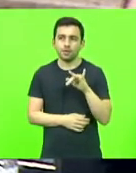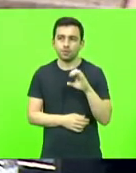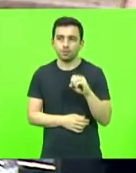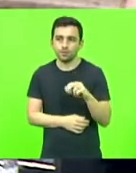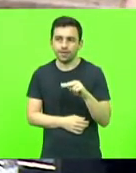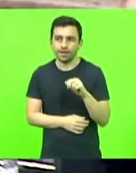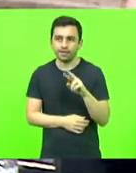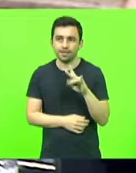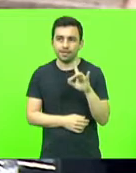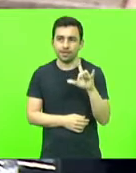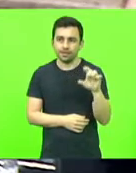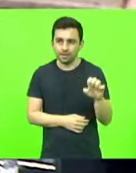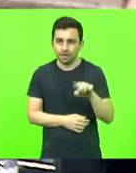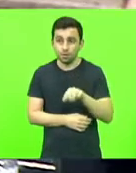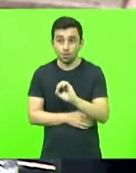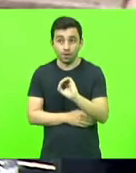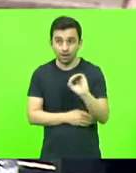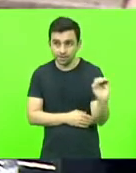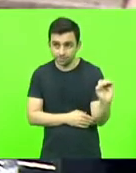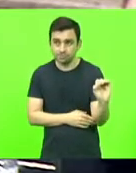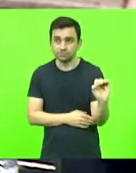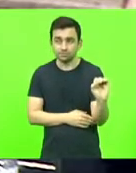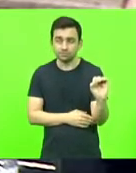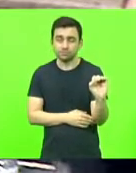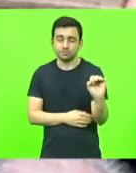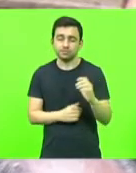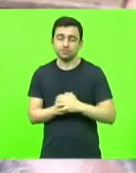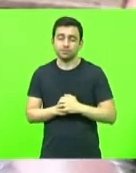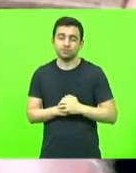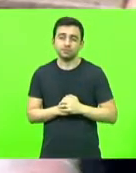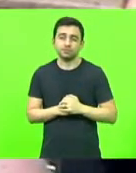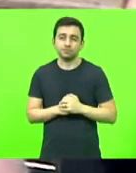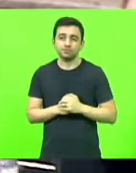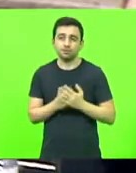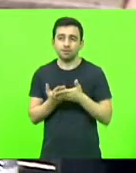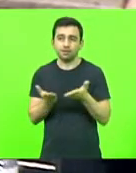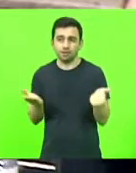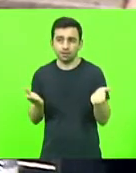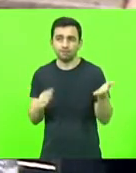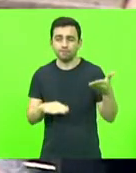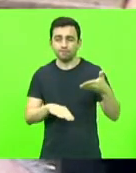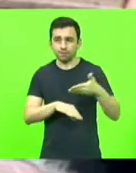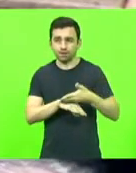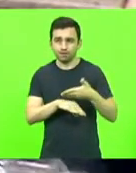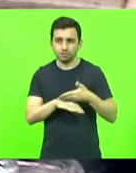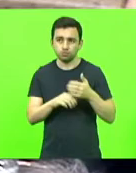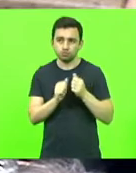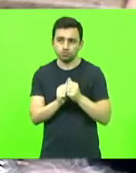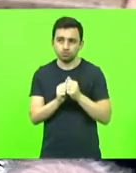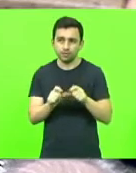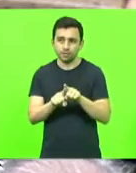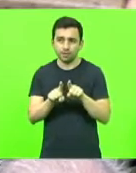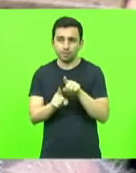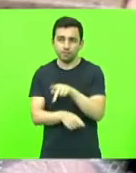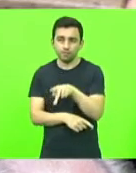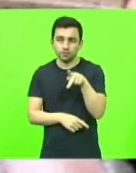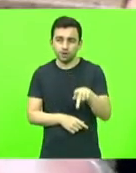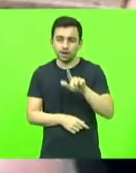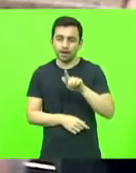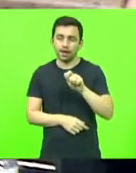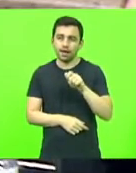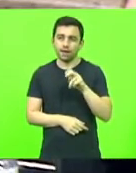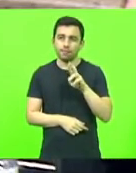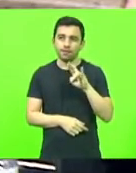Rio do Oeste, da cidade da Polenta, né? Estiveram conosco ainda há pouco, a professora Gabriela, o professor